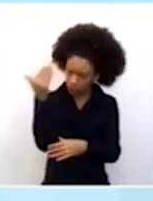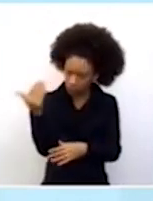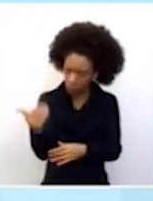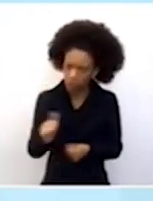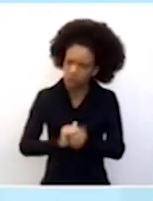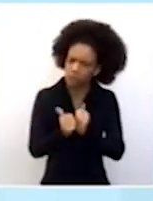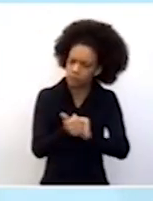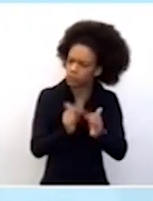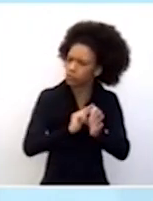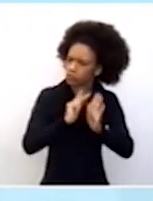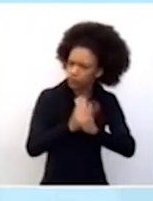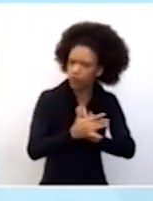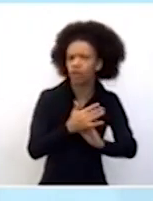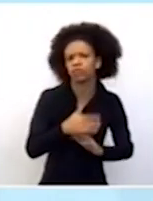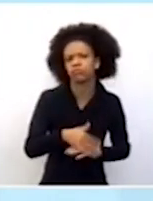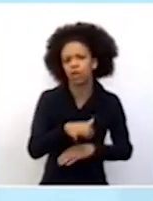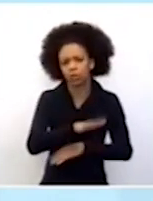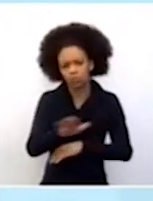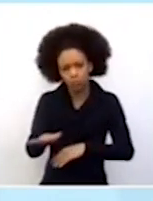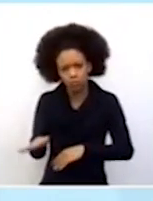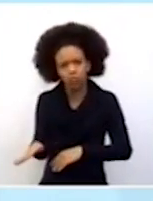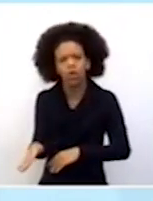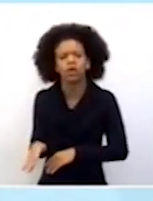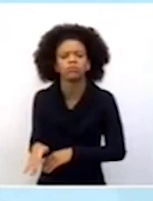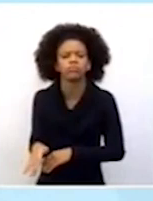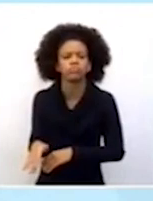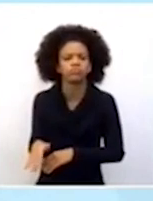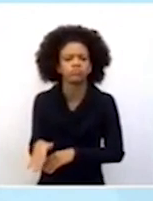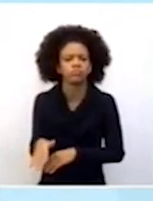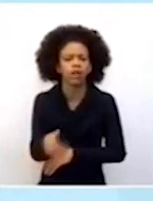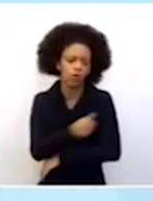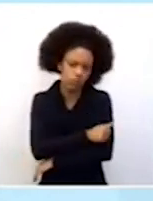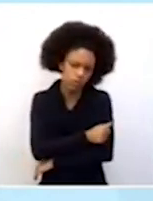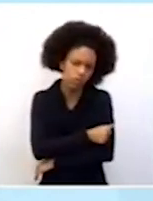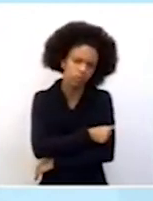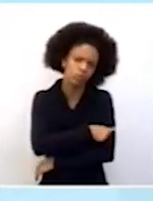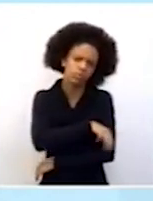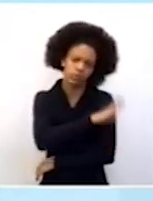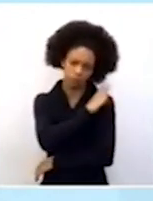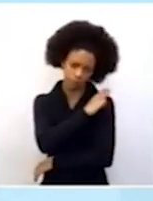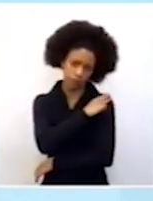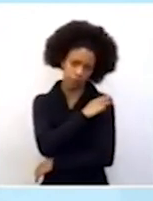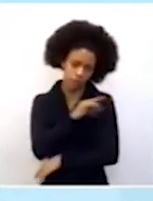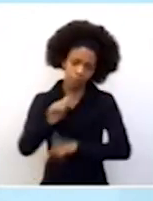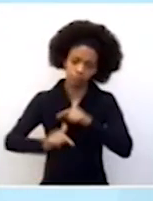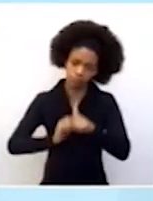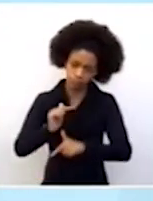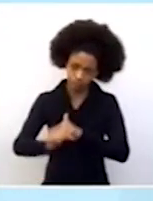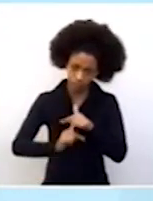até para os alunos dos anos finais, né, que trabalham